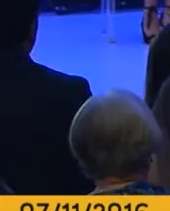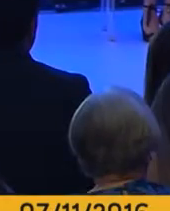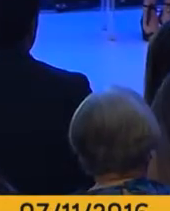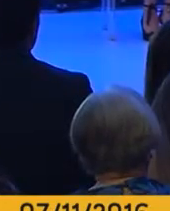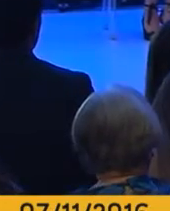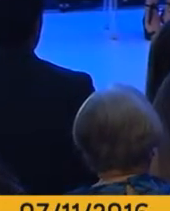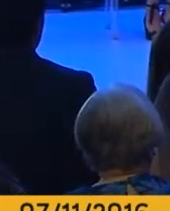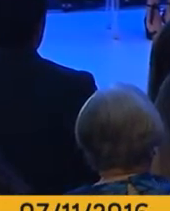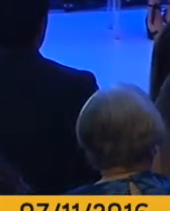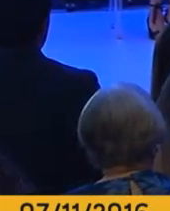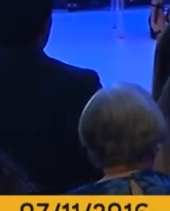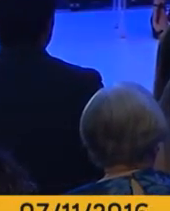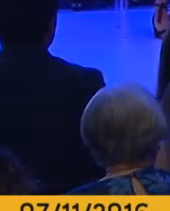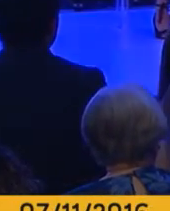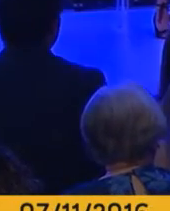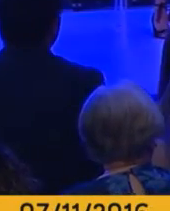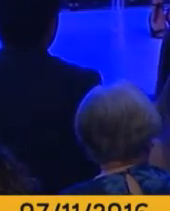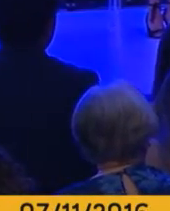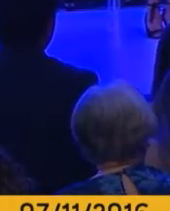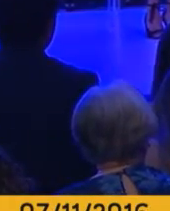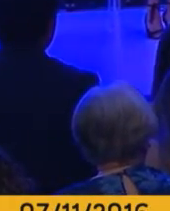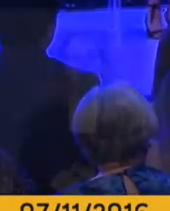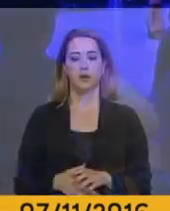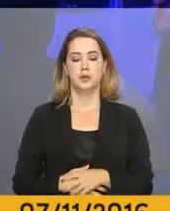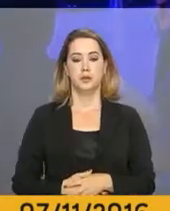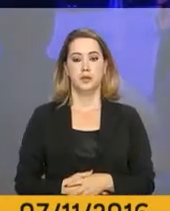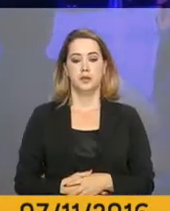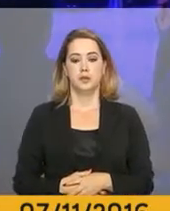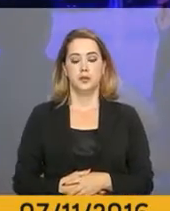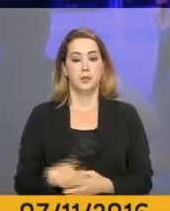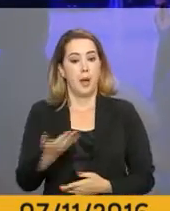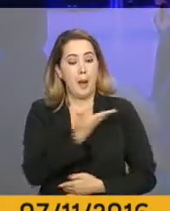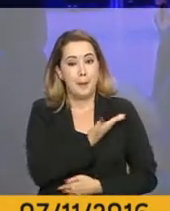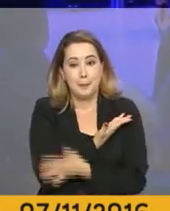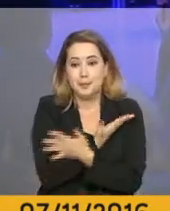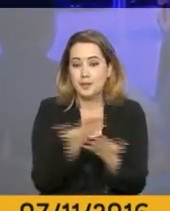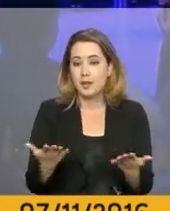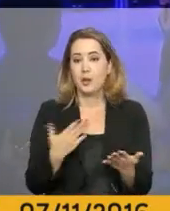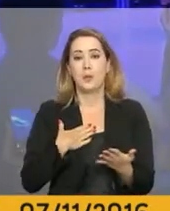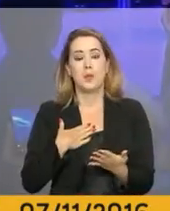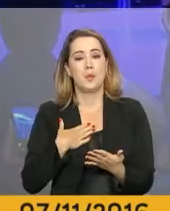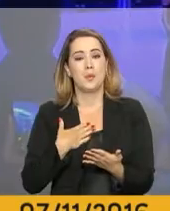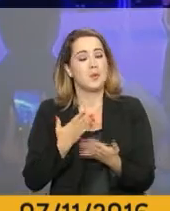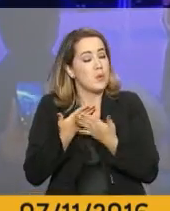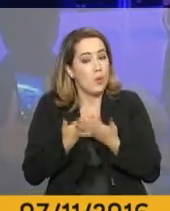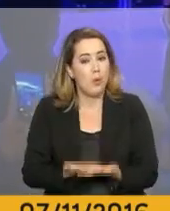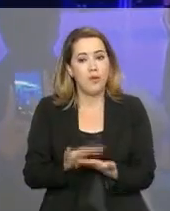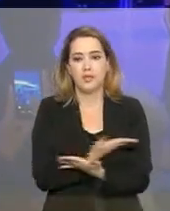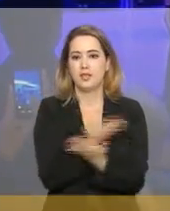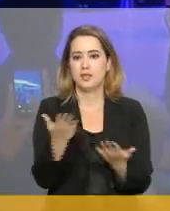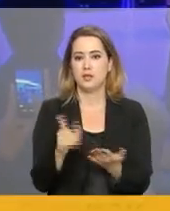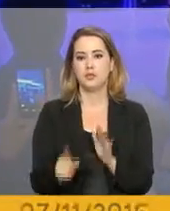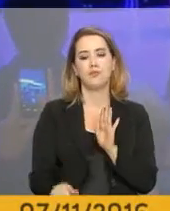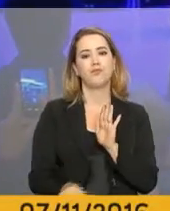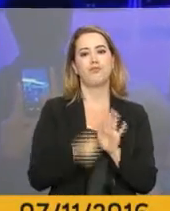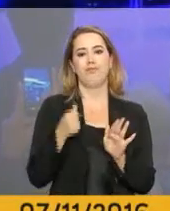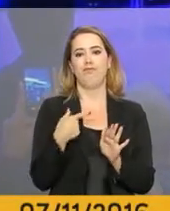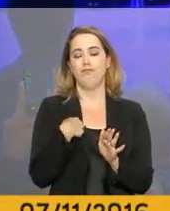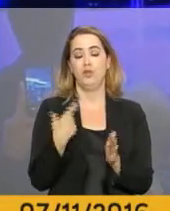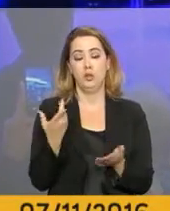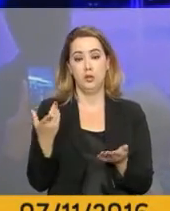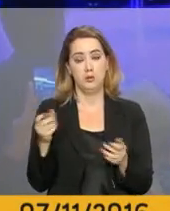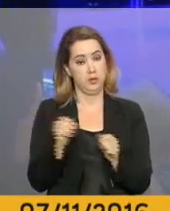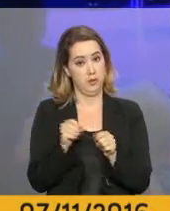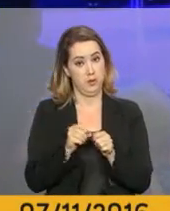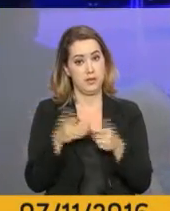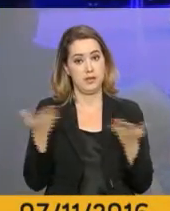e olha meus amigos e minhas amigas eu confesso a vocês que o primeiro ato que eu devo praticar